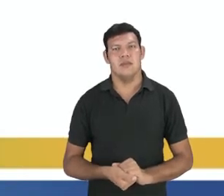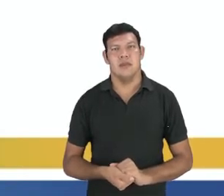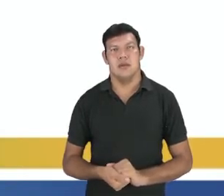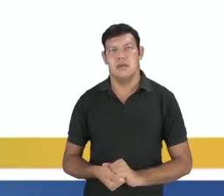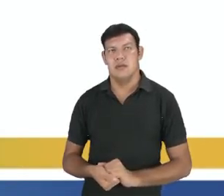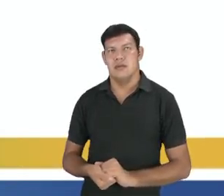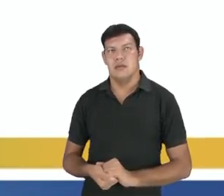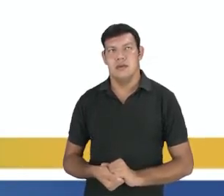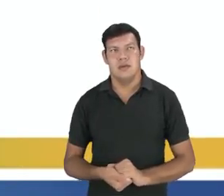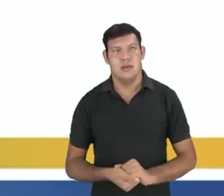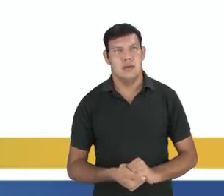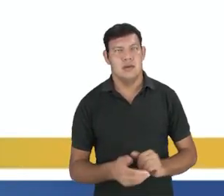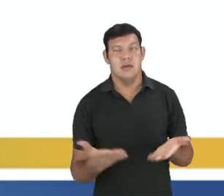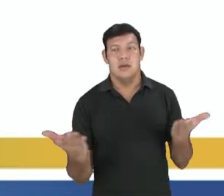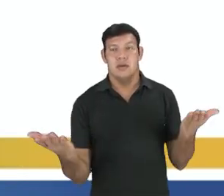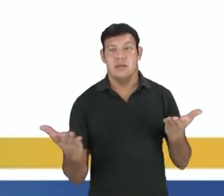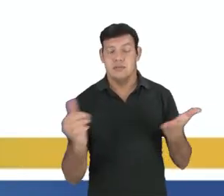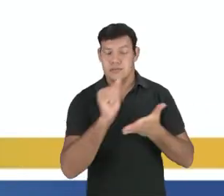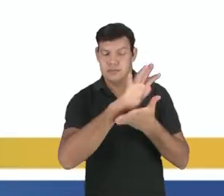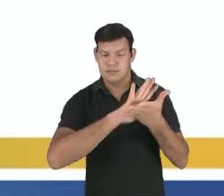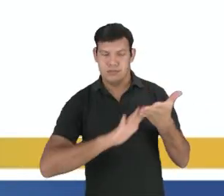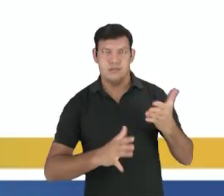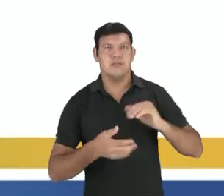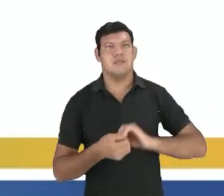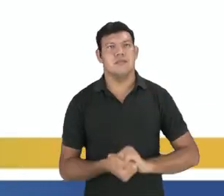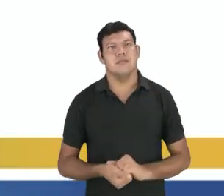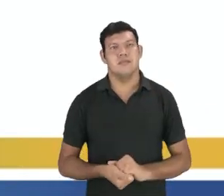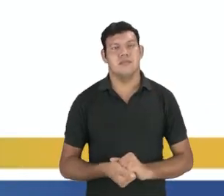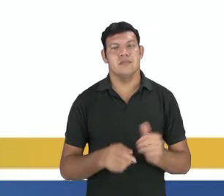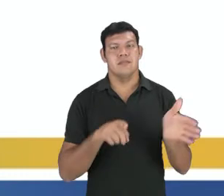10. Vamos praticar um pouco?